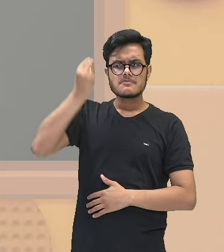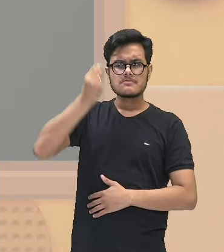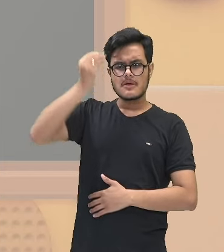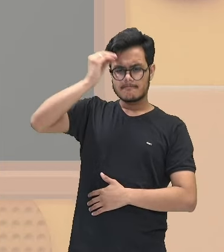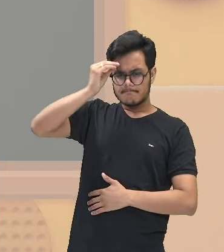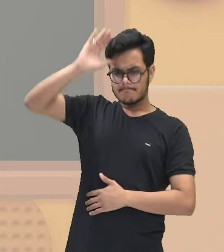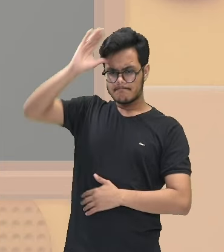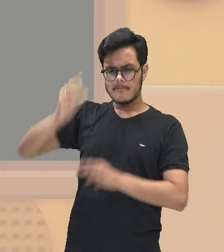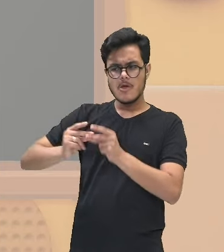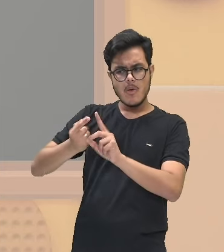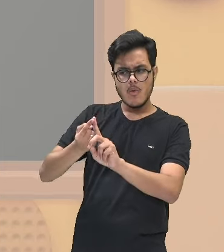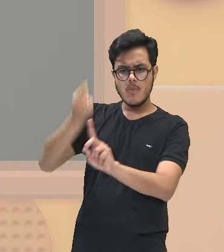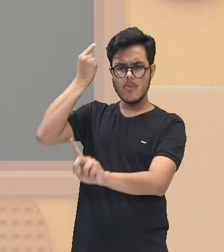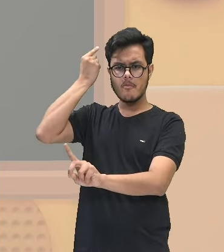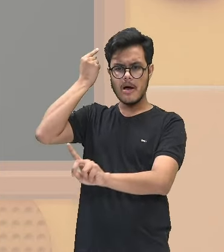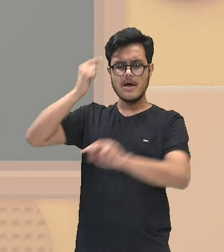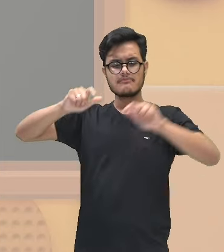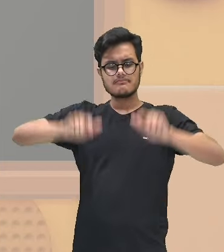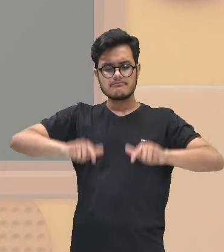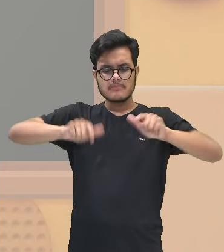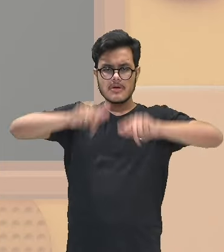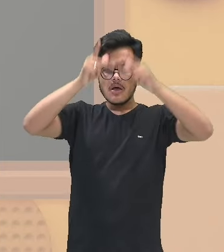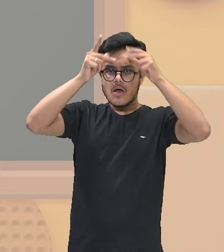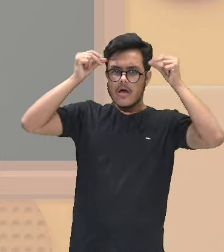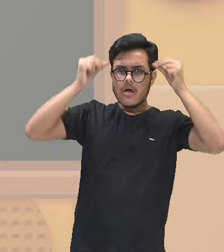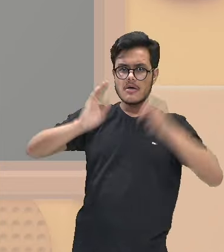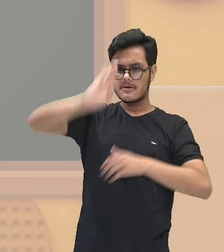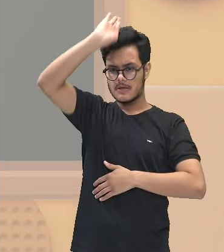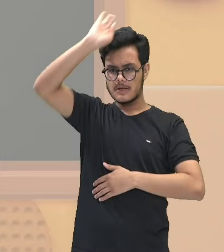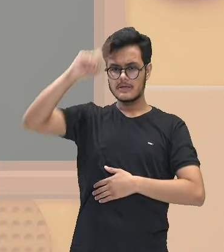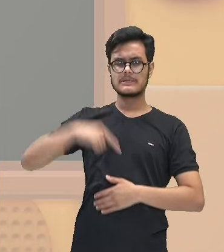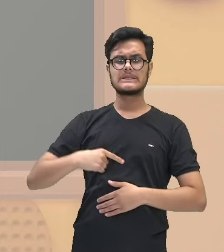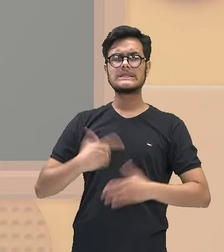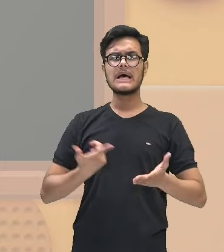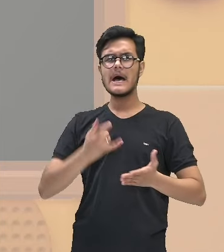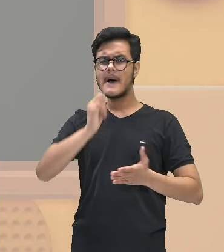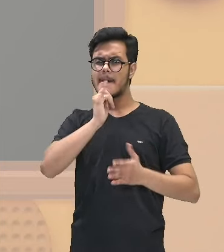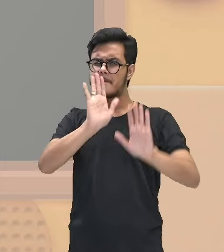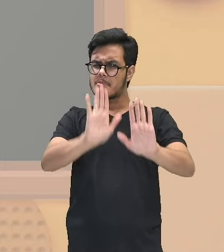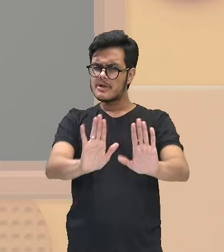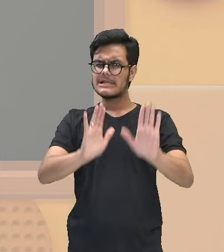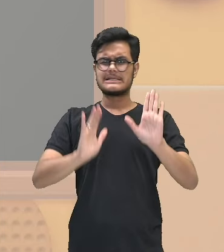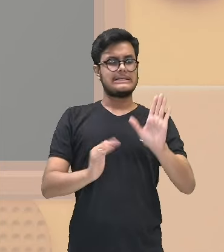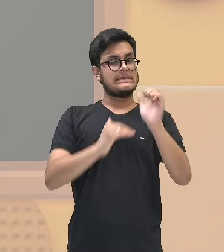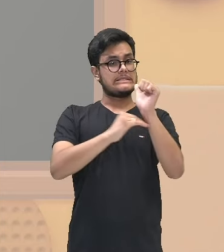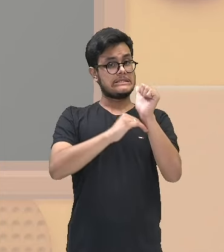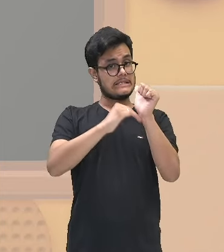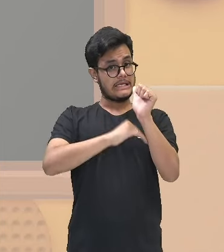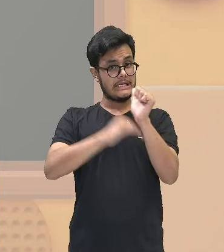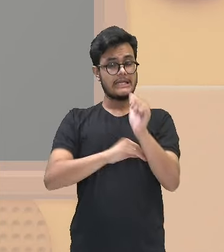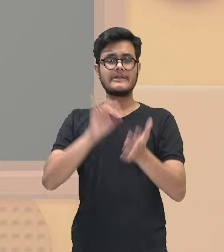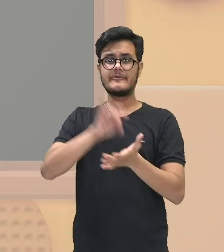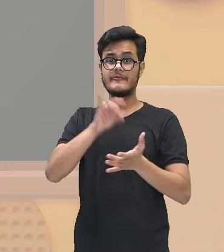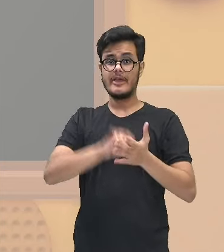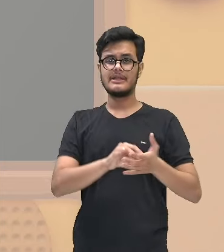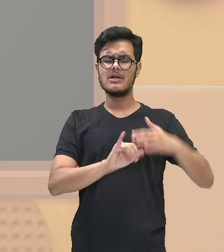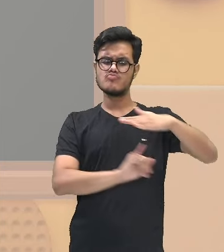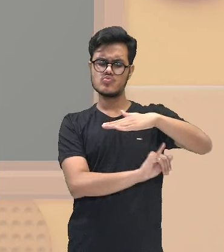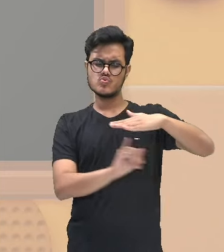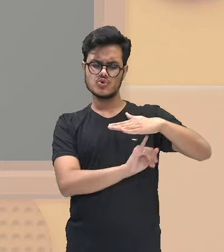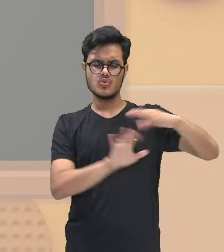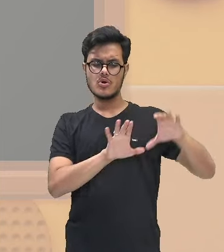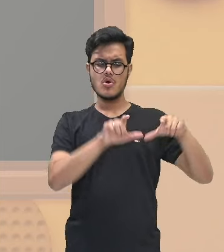Roma antiga estavam guardados abaixo de 7 chaves. O que isso quer dizer? Dentro dos mosteiros, que eram